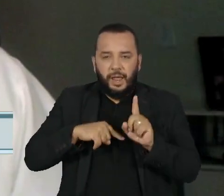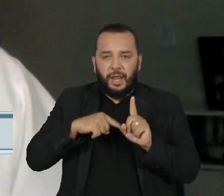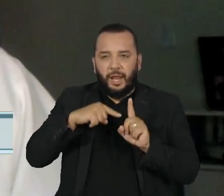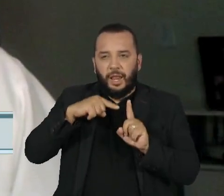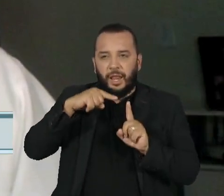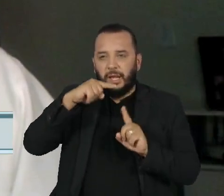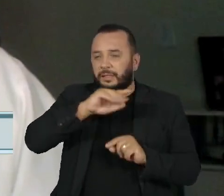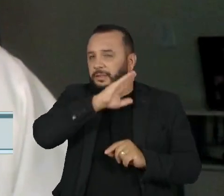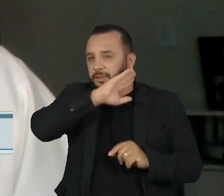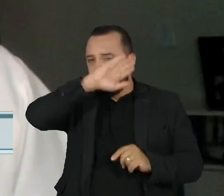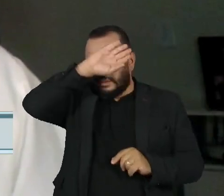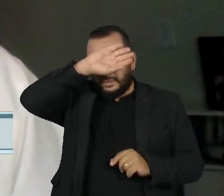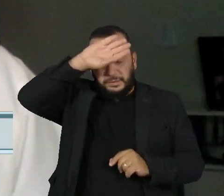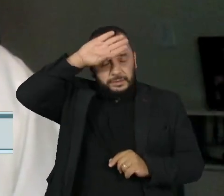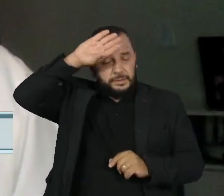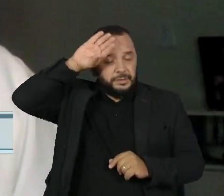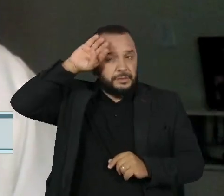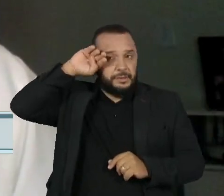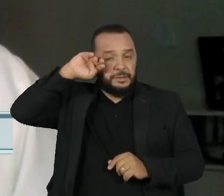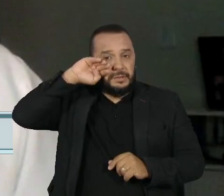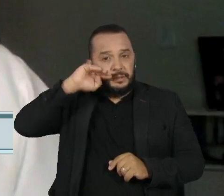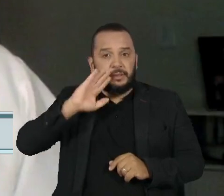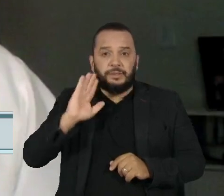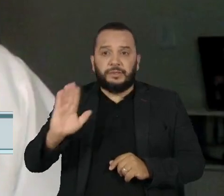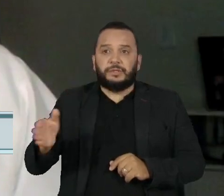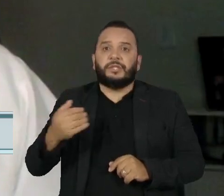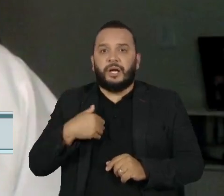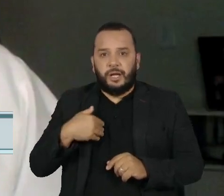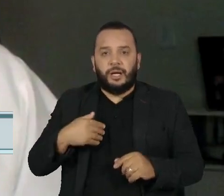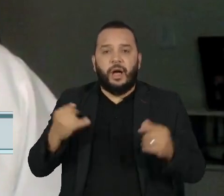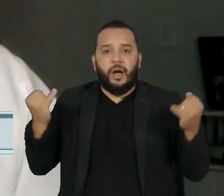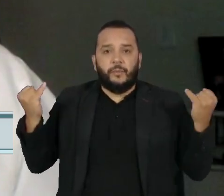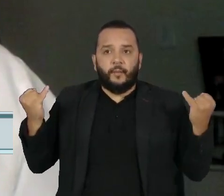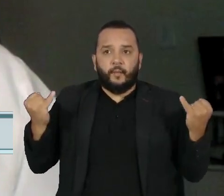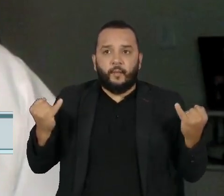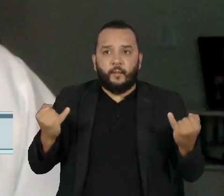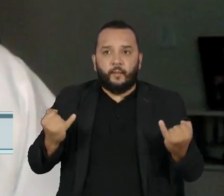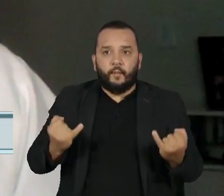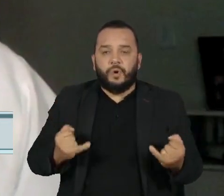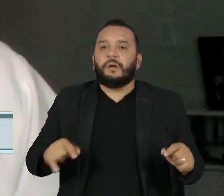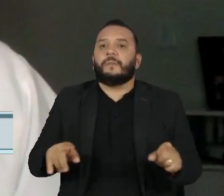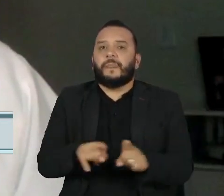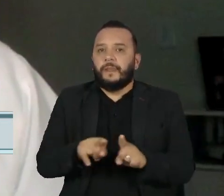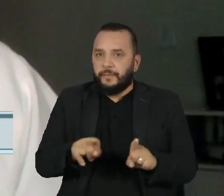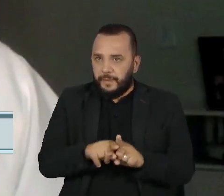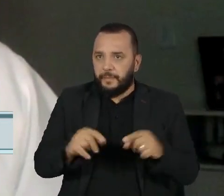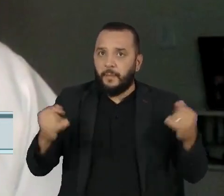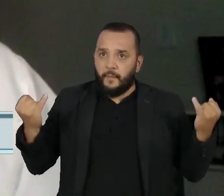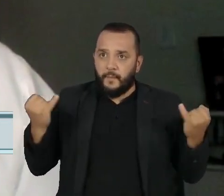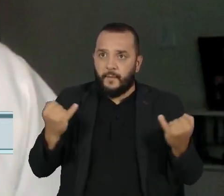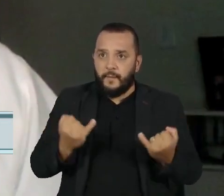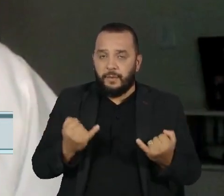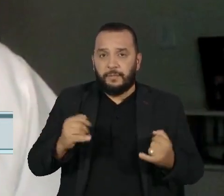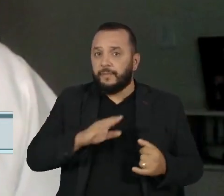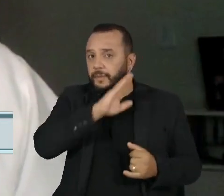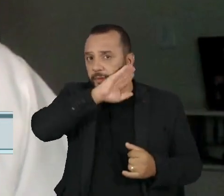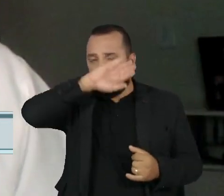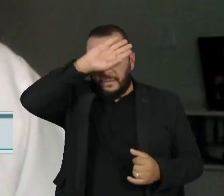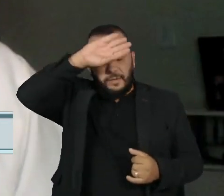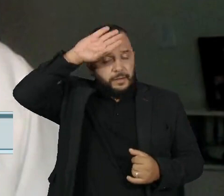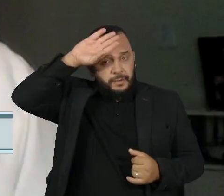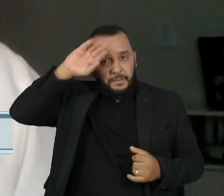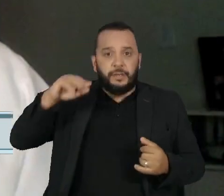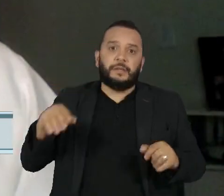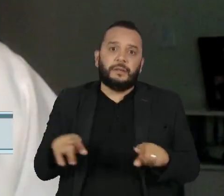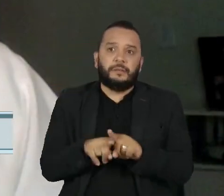38,5, 38,7, nada muito alto, e também perda de peso, emagrecimento. A febre e o emagrecimento podem